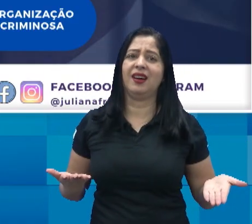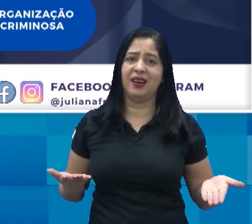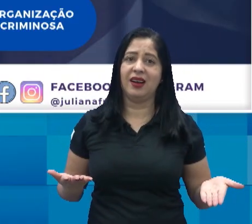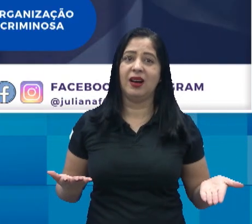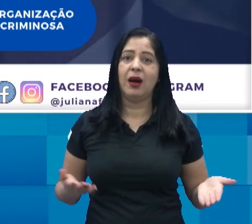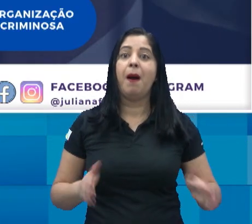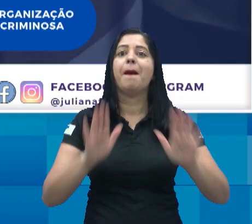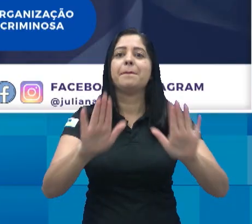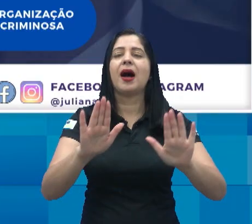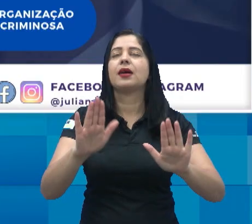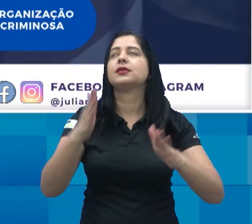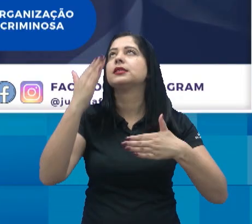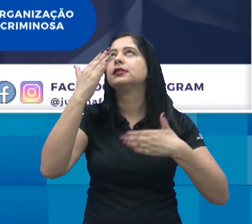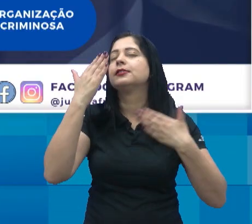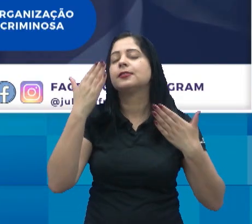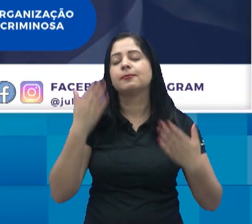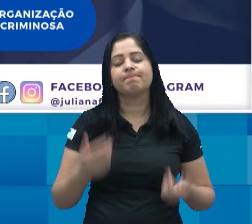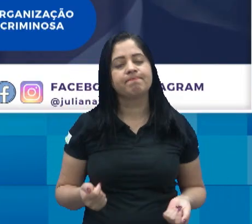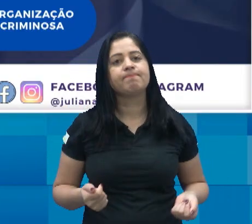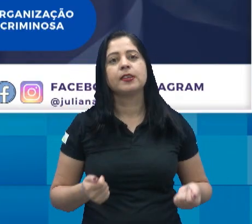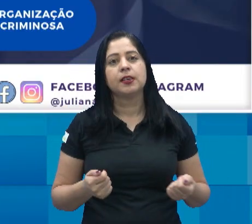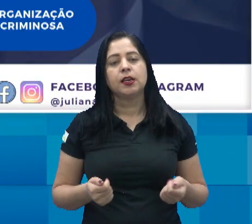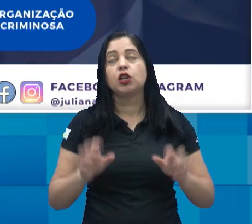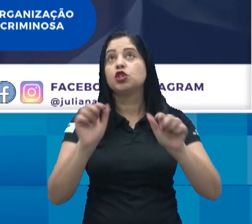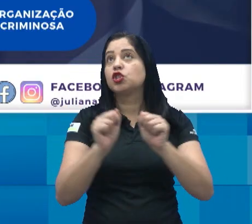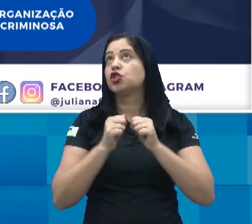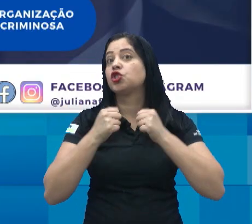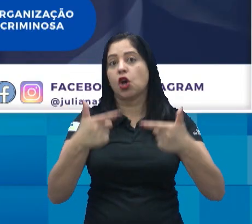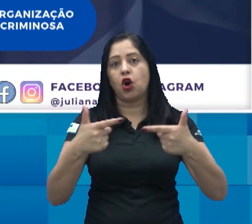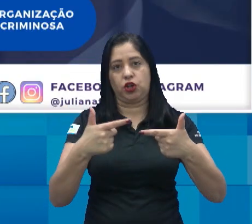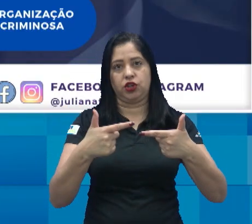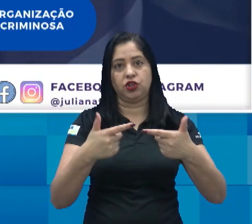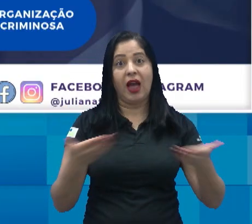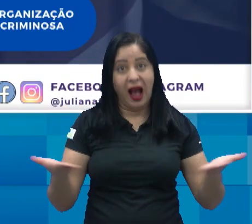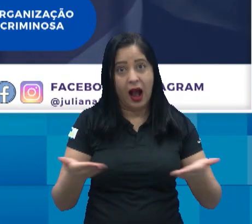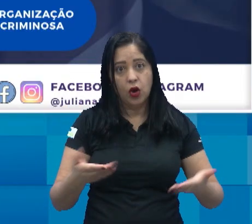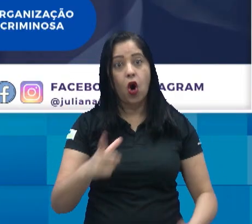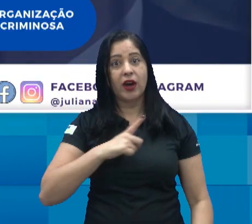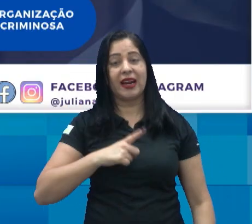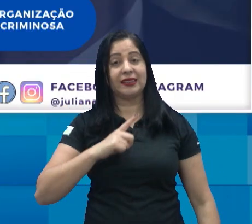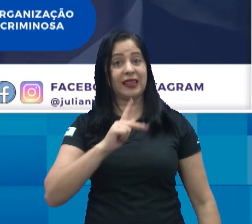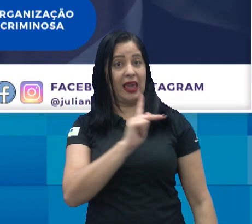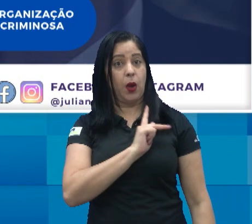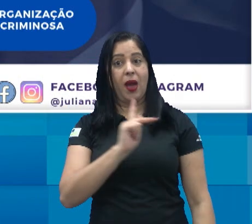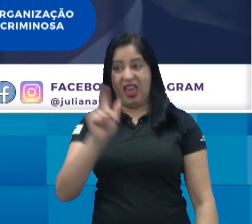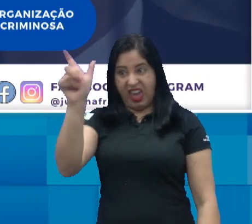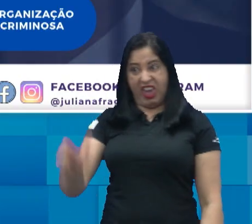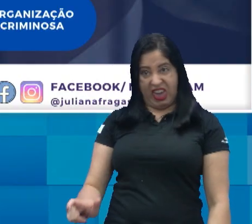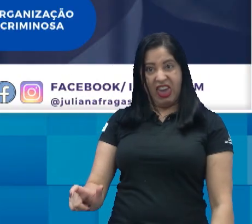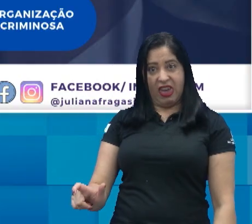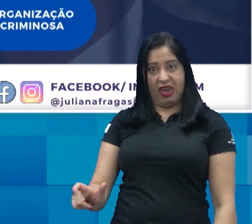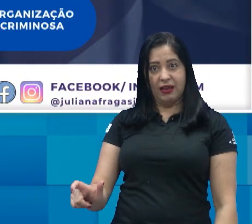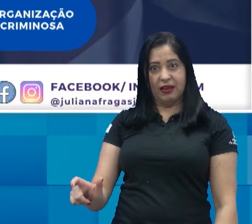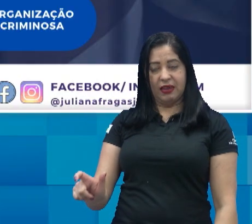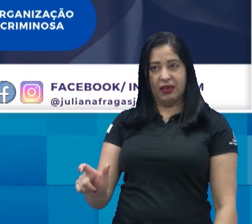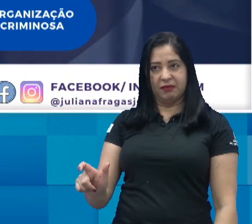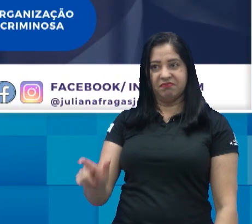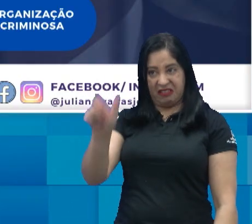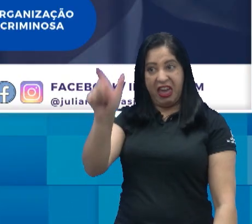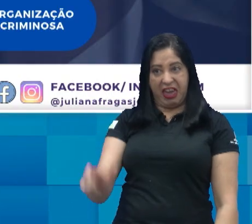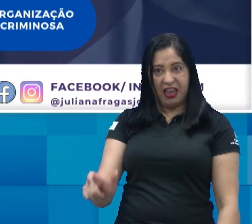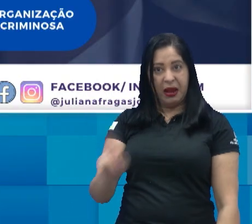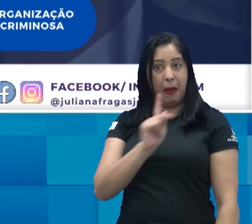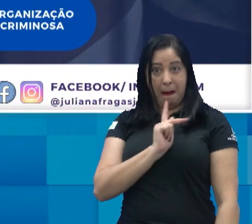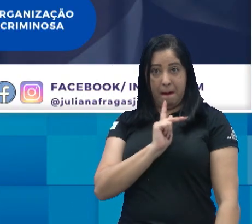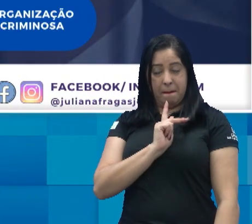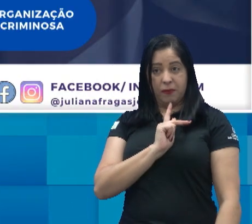ainda bem que nós temos aí um ex-presidente inelegível, ao contrário do presidente Lula, que está aí